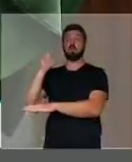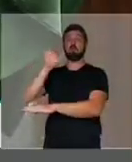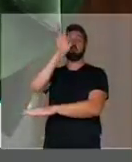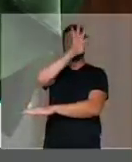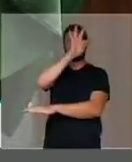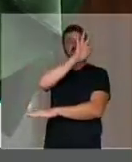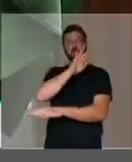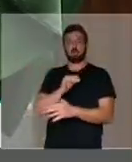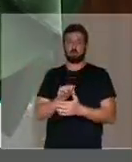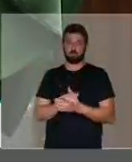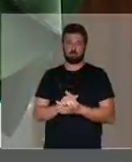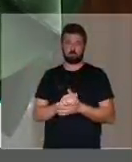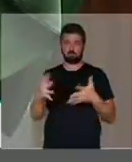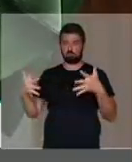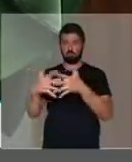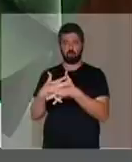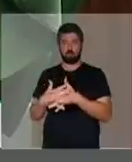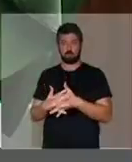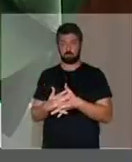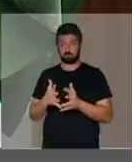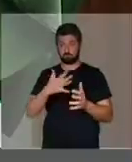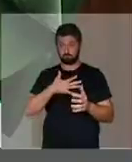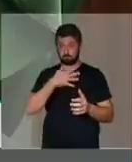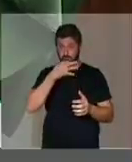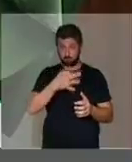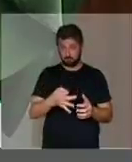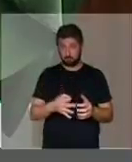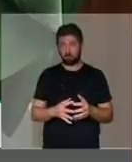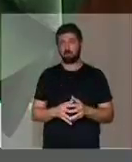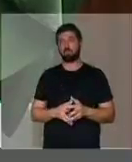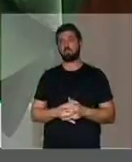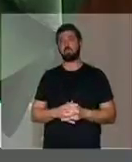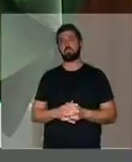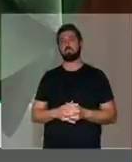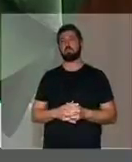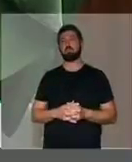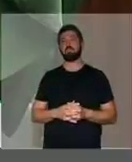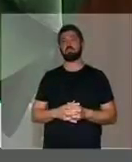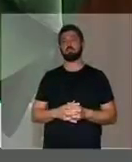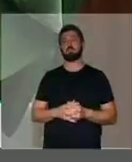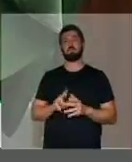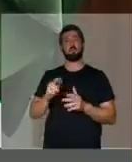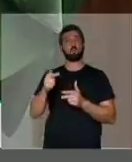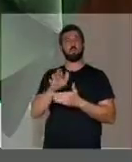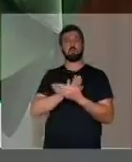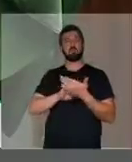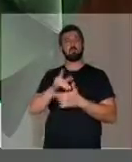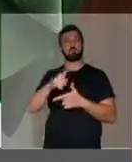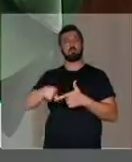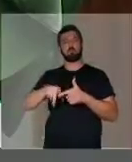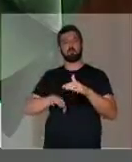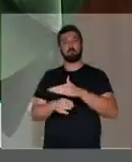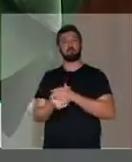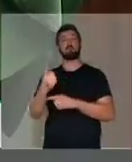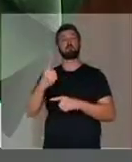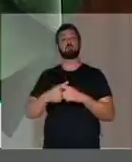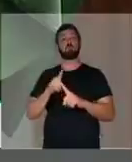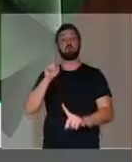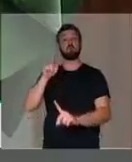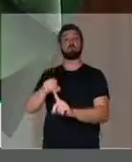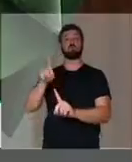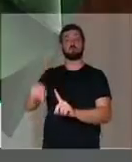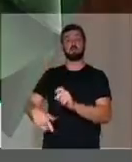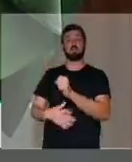execução. Considero que essa norma não apresenta vícios, na medida em que